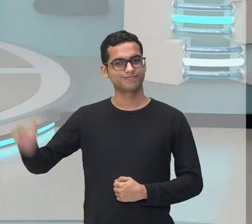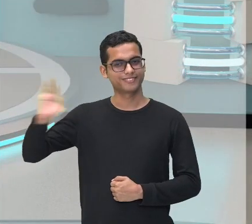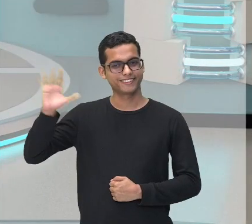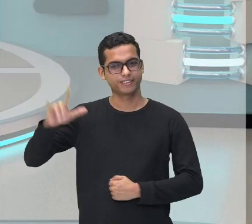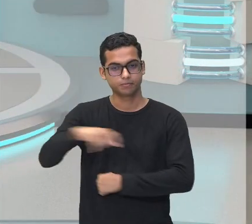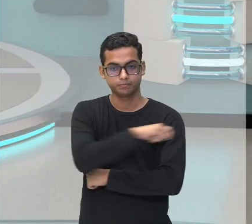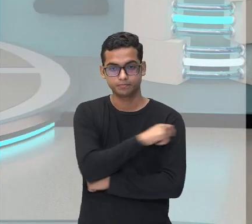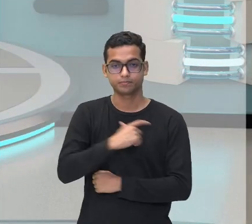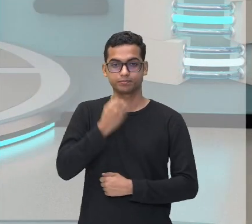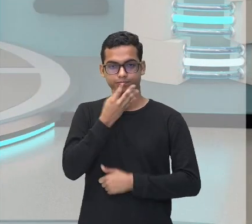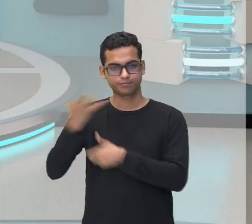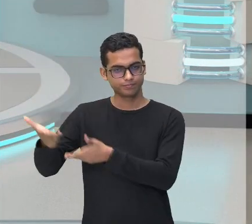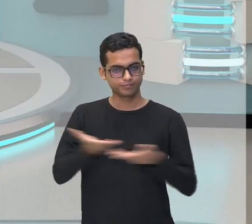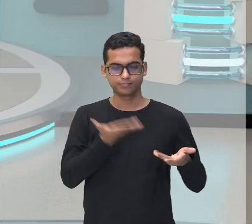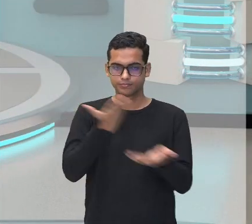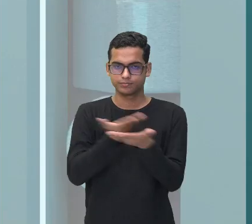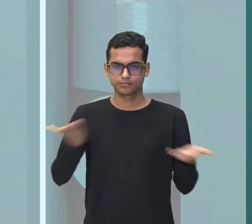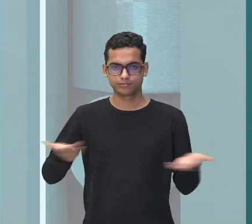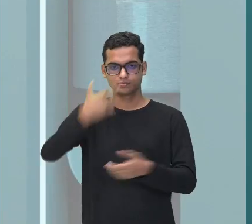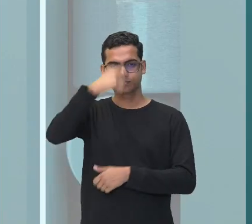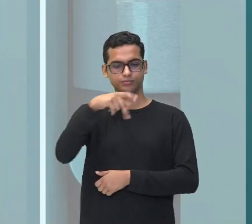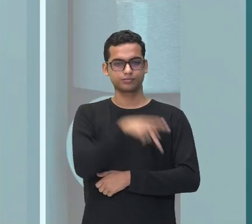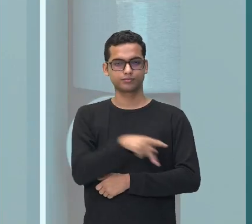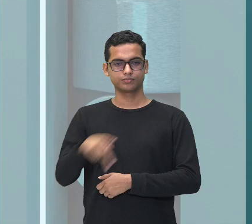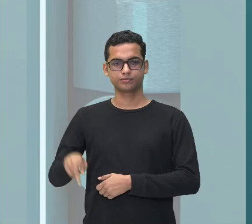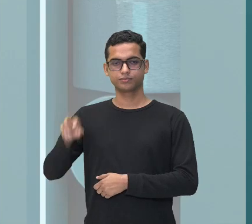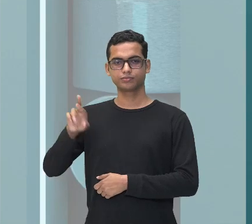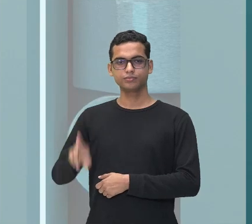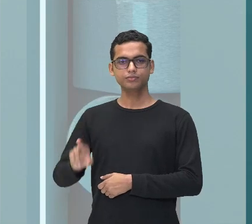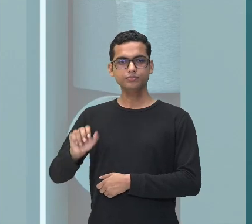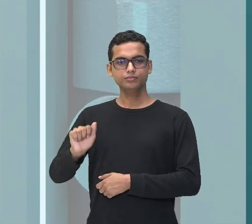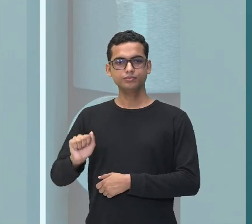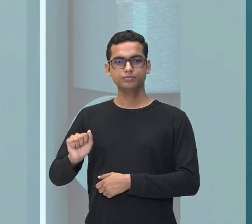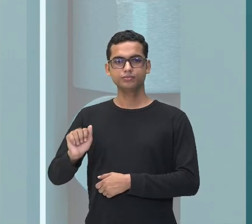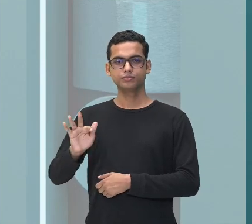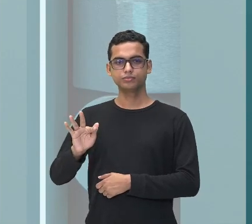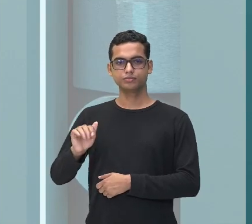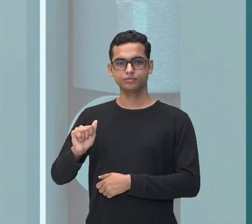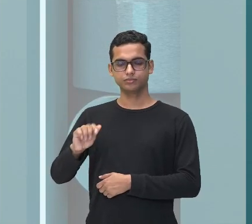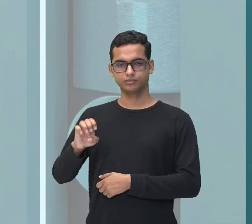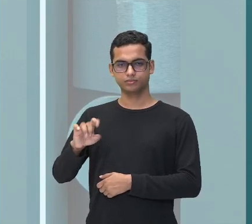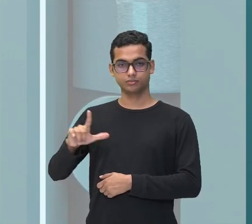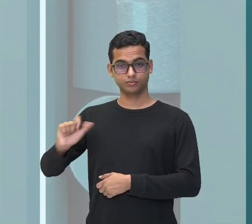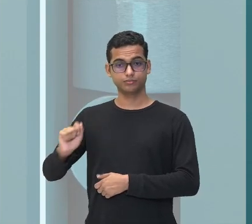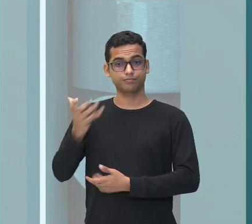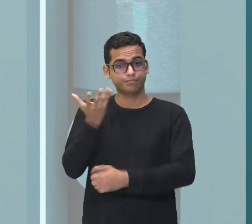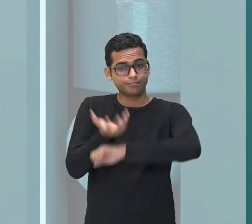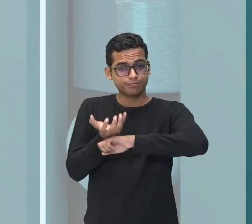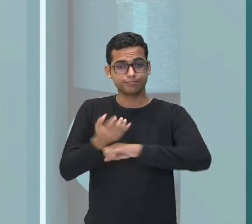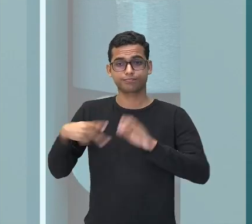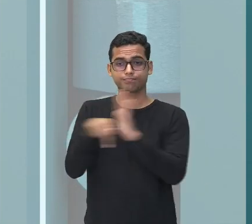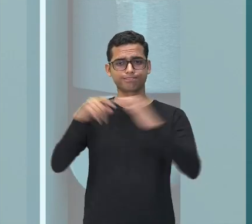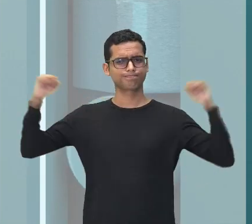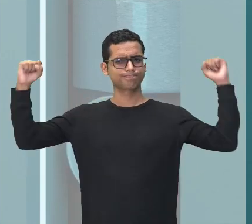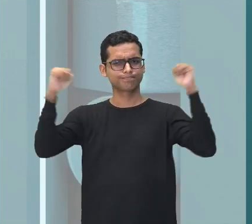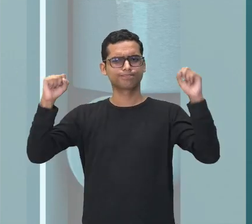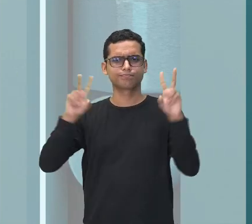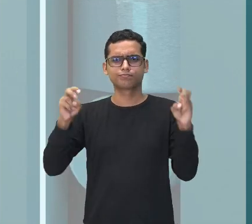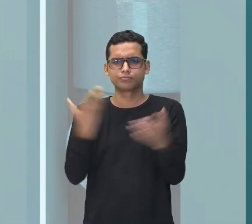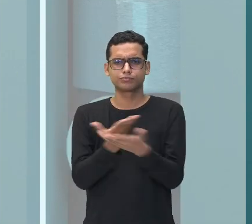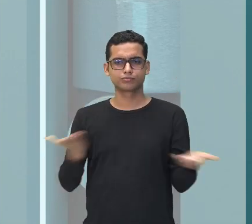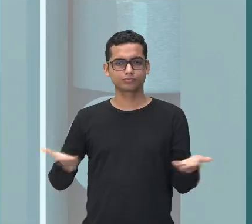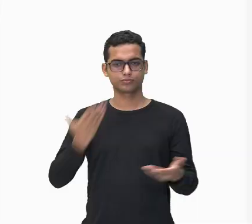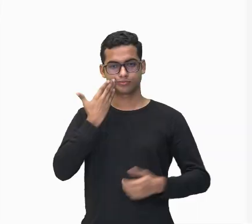alunos, sejam bem-vindos. Sou a professora Rafaela Pinheiro, professora do componente de Educação Física. Vamos ver o que nós temos para a